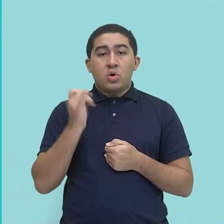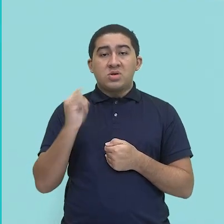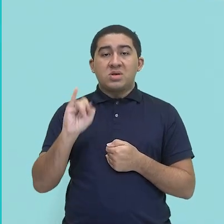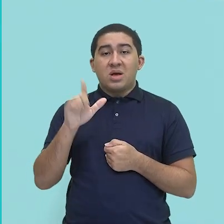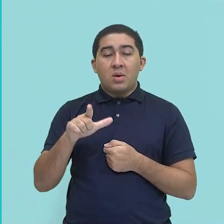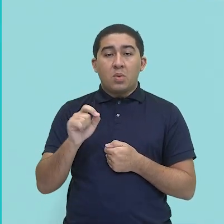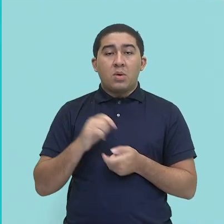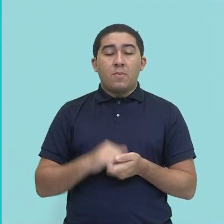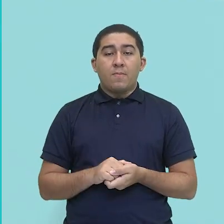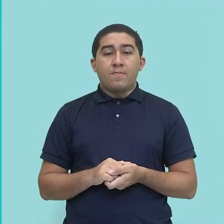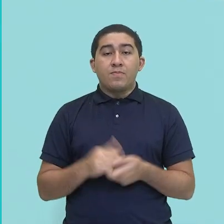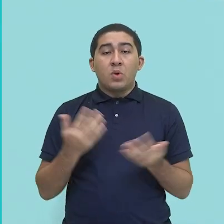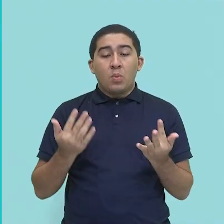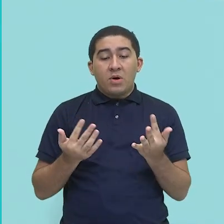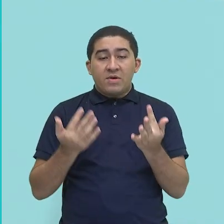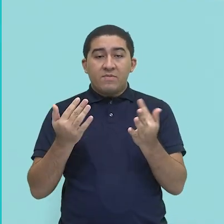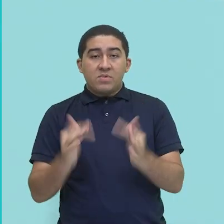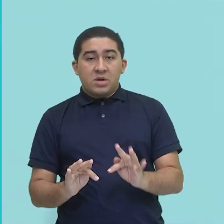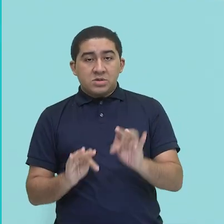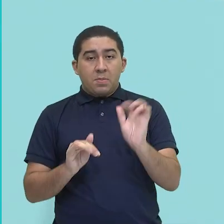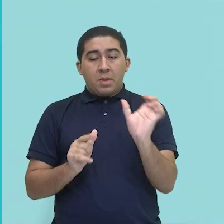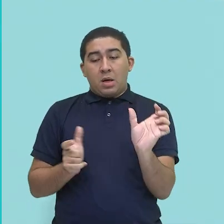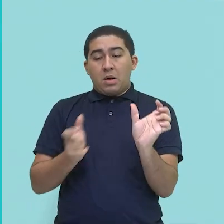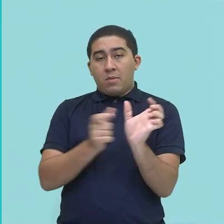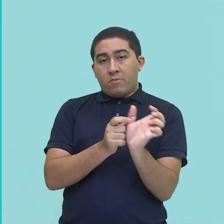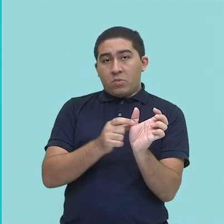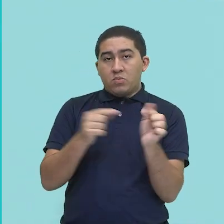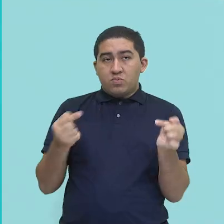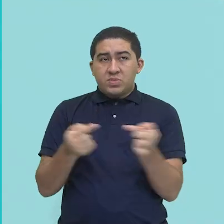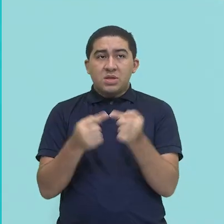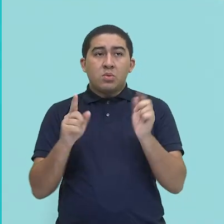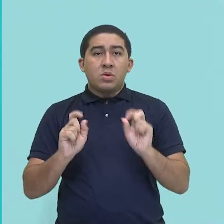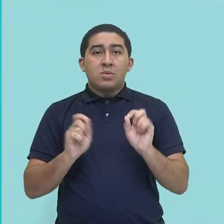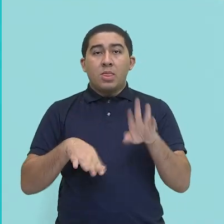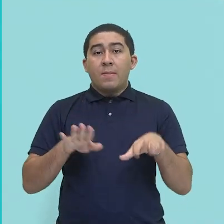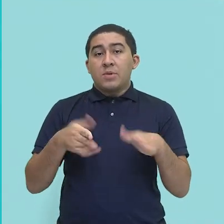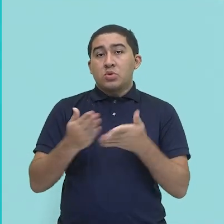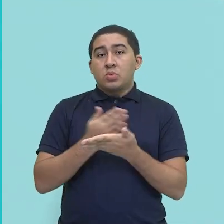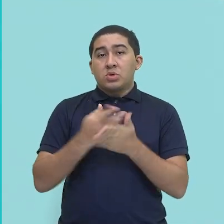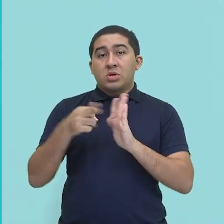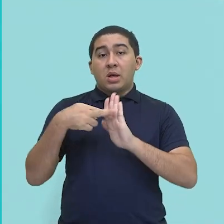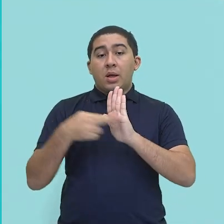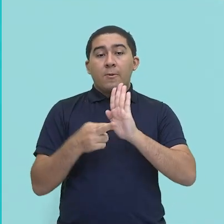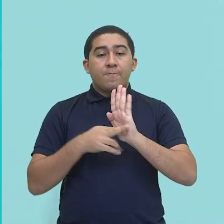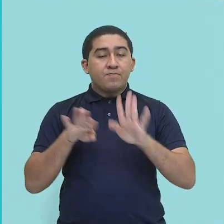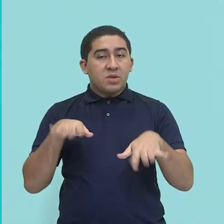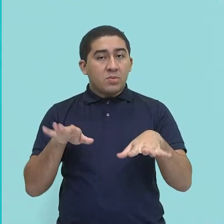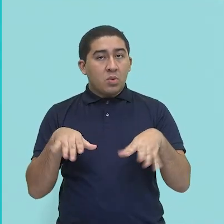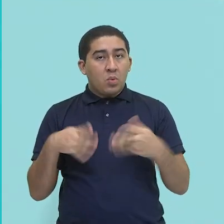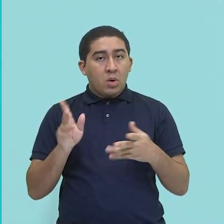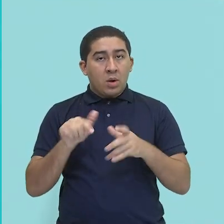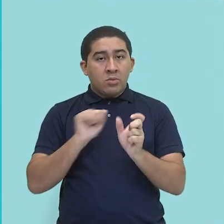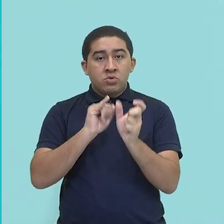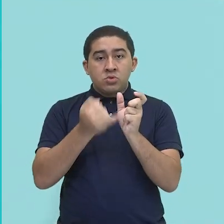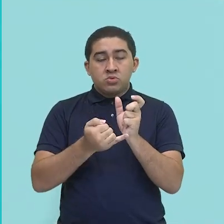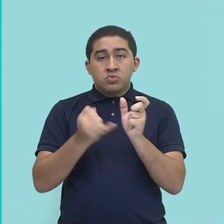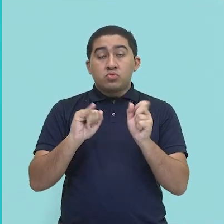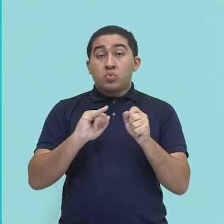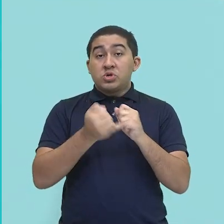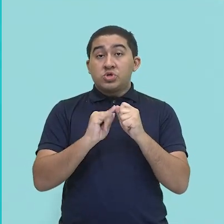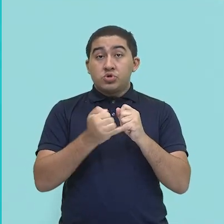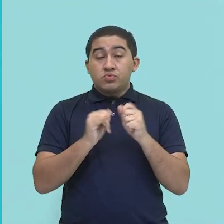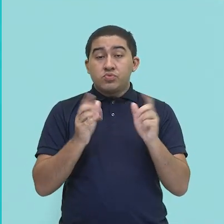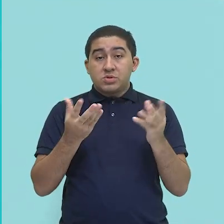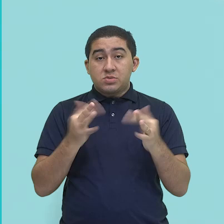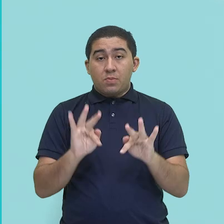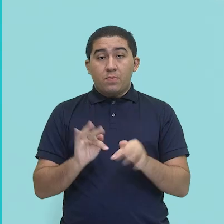uma terminação específica. E aí, claro, depende de algumas regras a depender da terminação desse adjetivo. Vamos